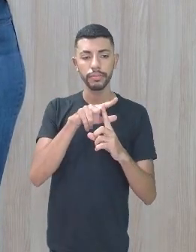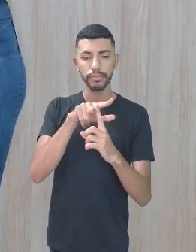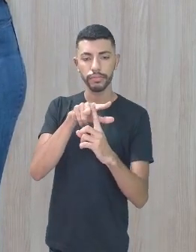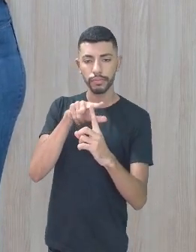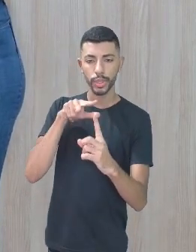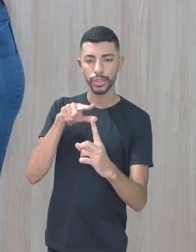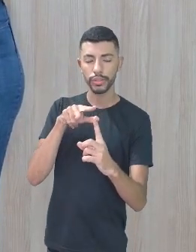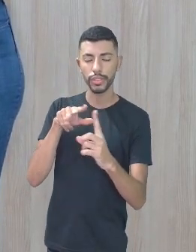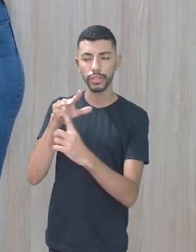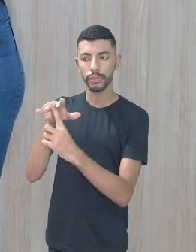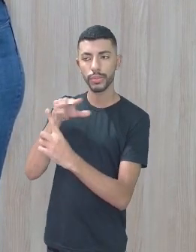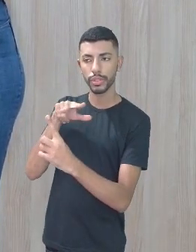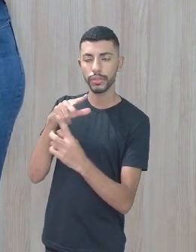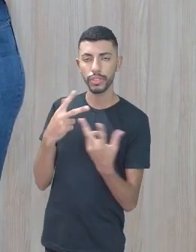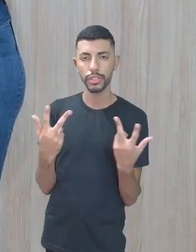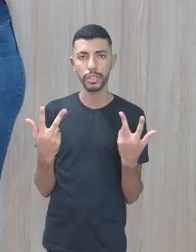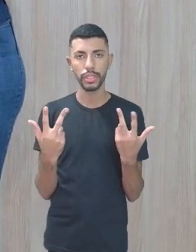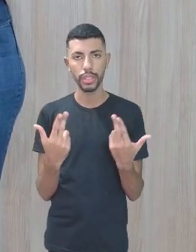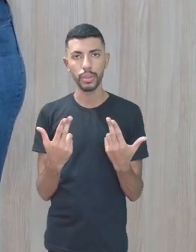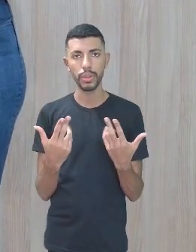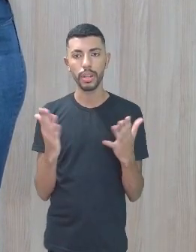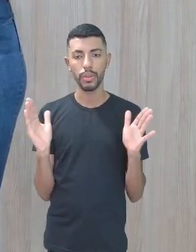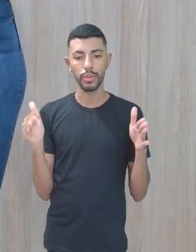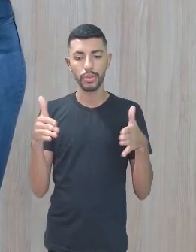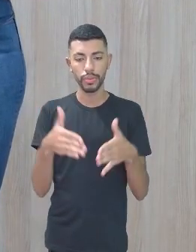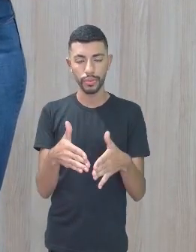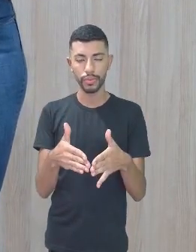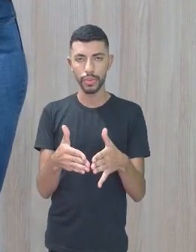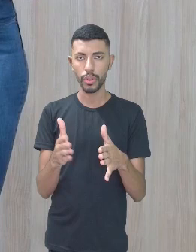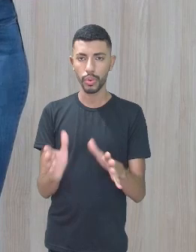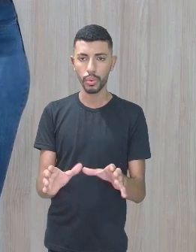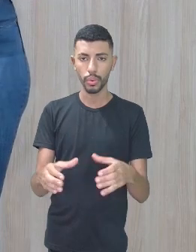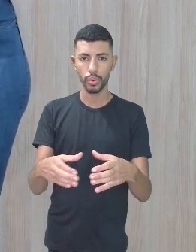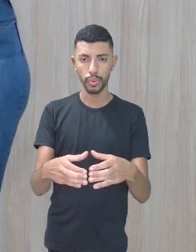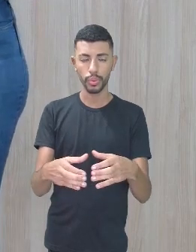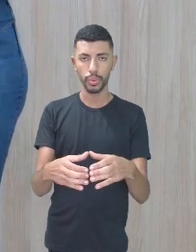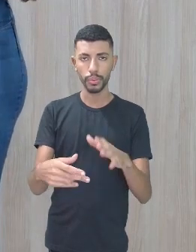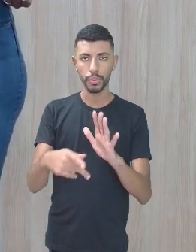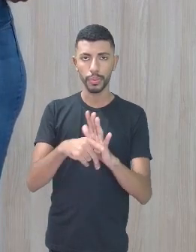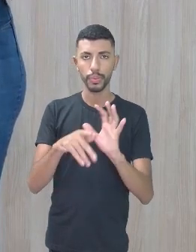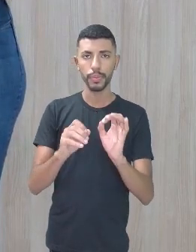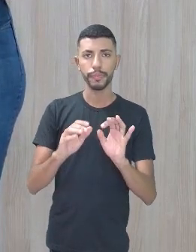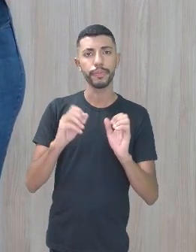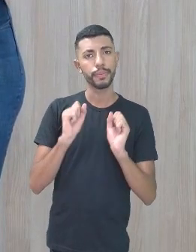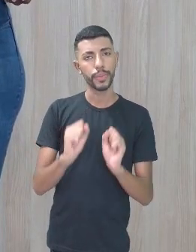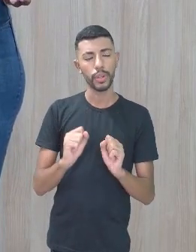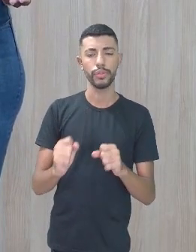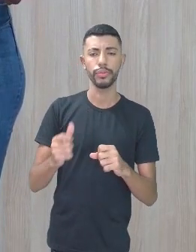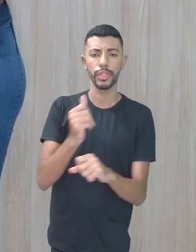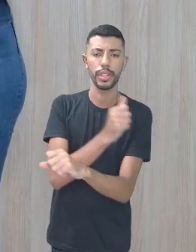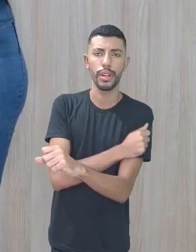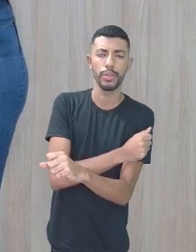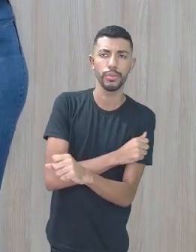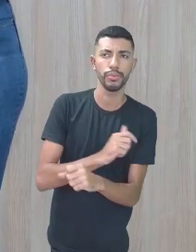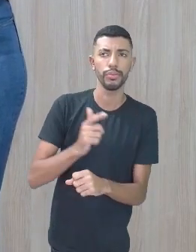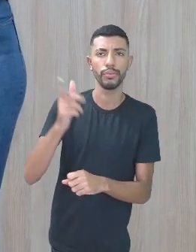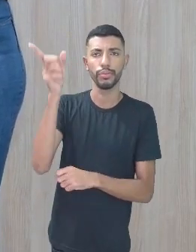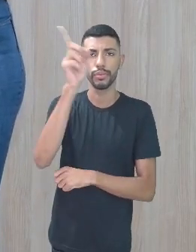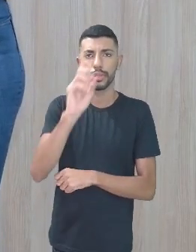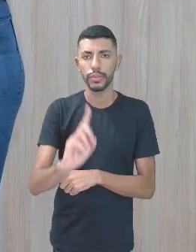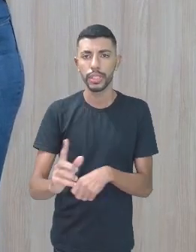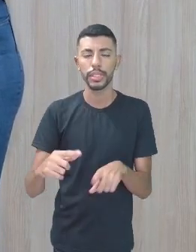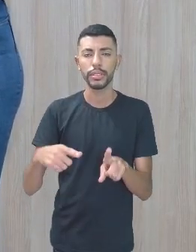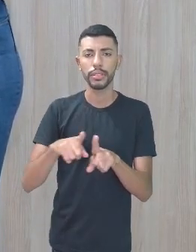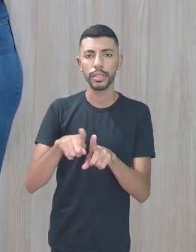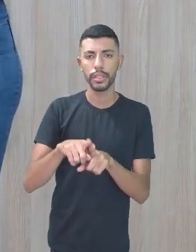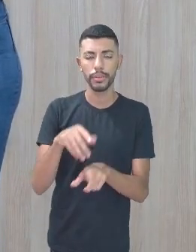para a configuração do trabalho pedagógico voltado para algum público específico, tanto para os estudantes com deficiência e para o